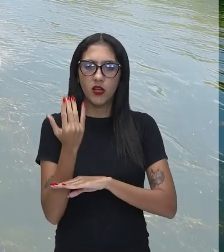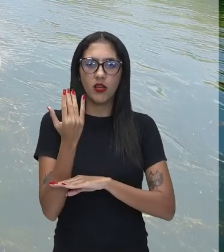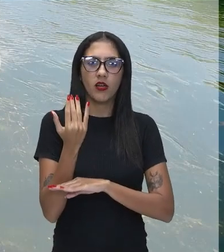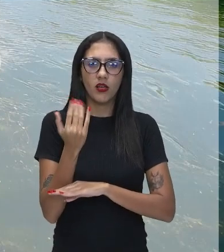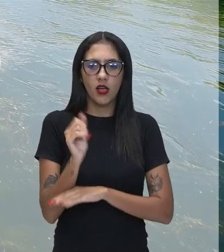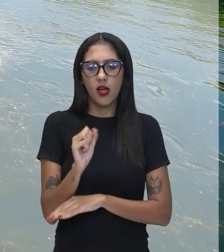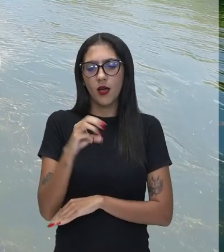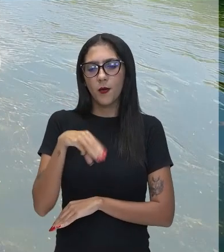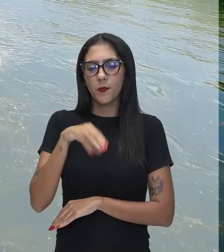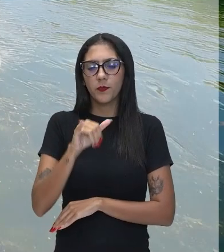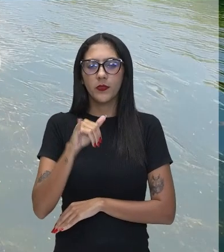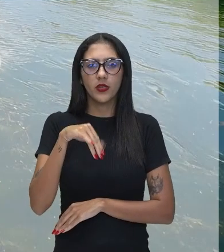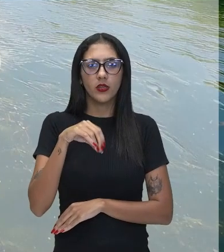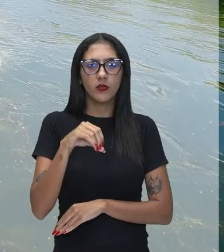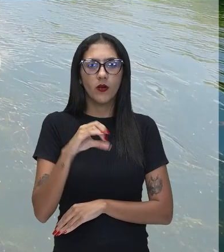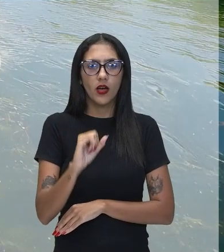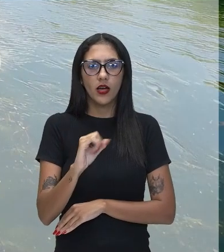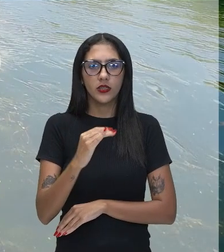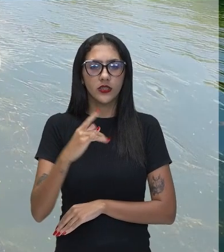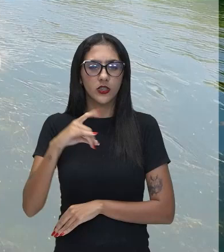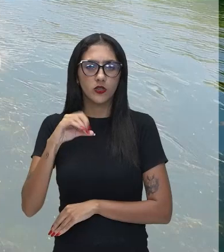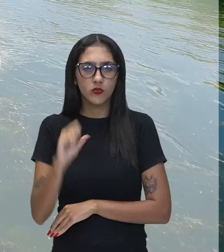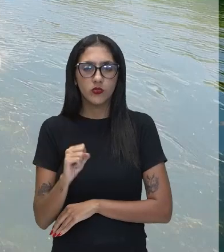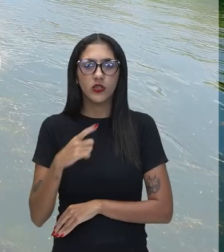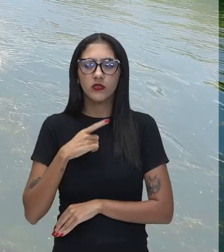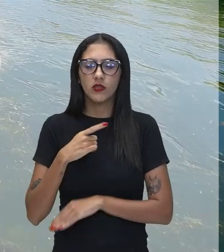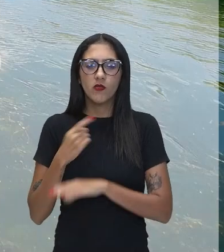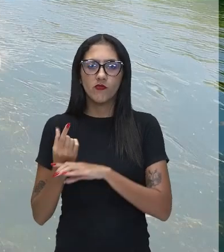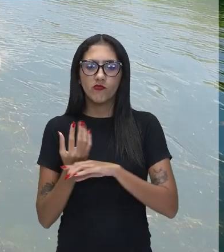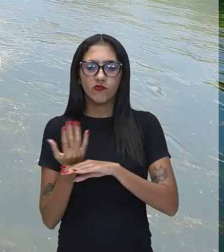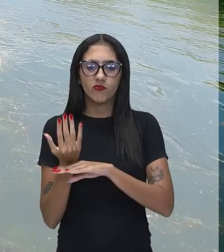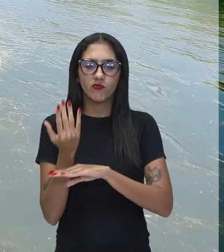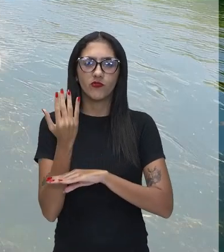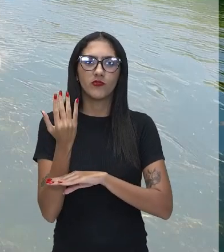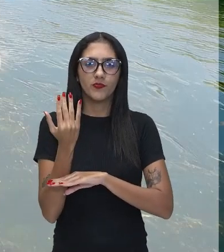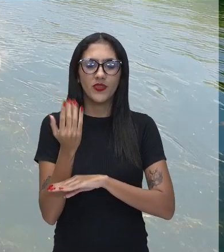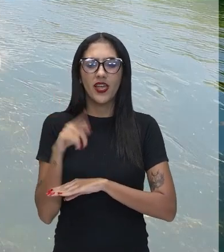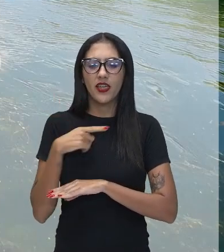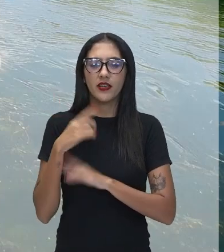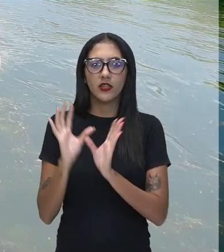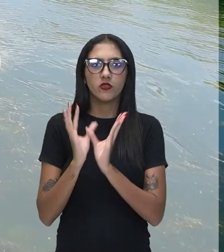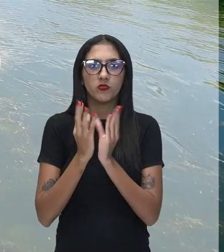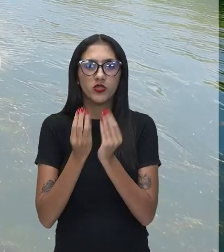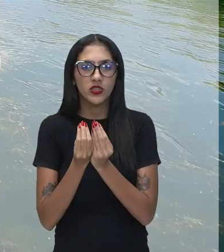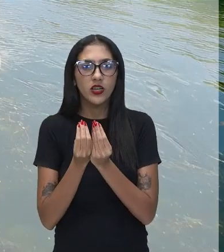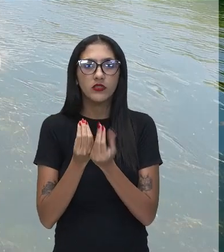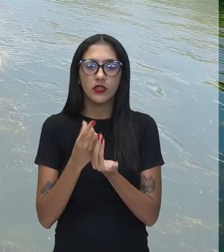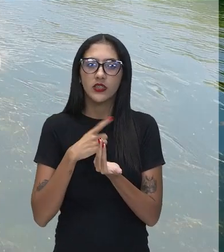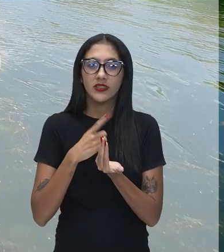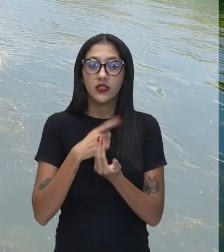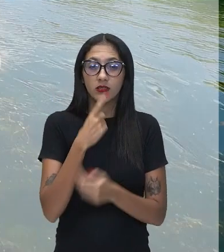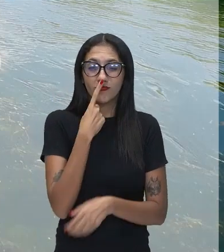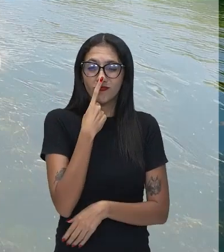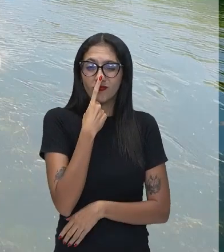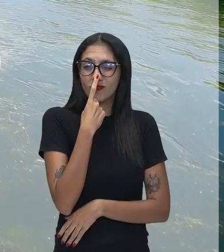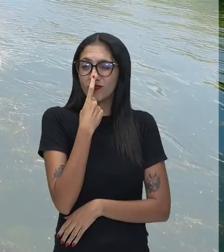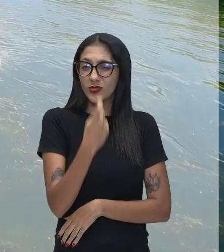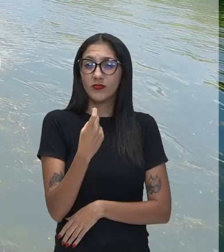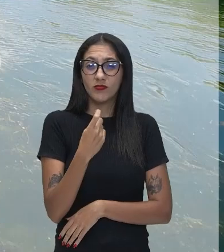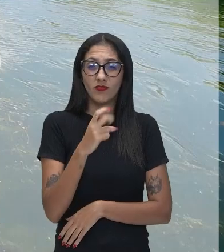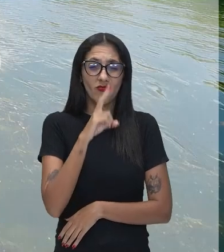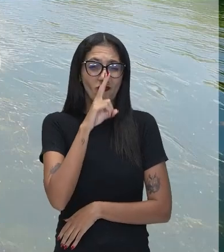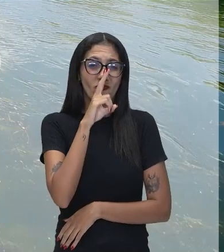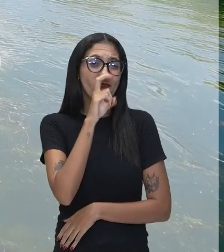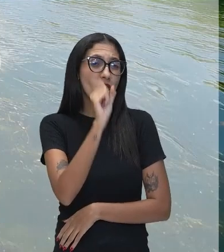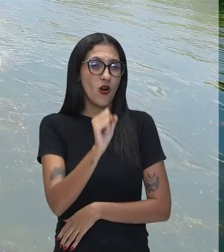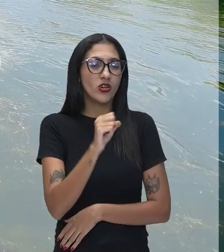está ocorrendo a liberação das aminas. E as aminas são substâncias que têm cheiros desagradáveis, né? Então,